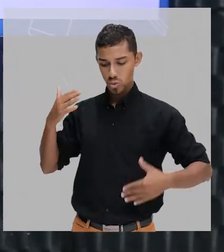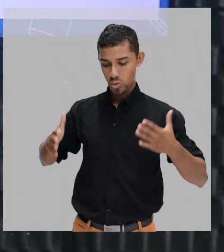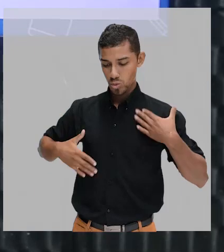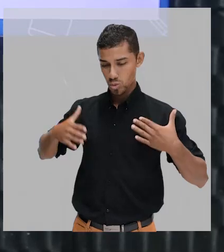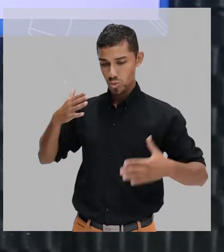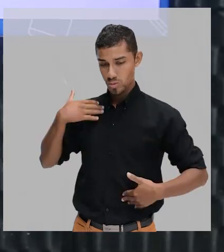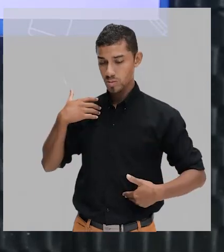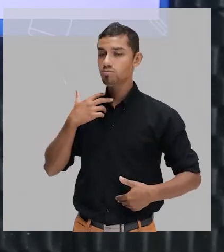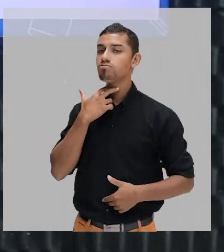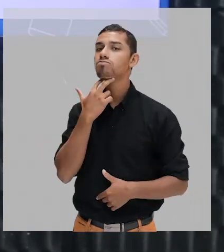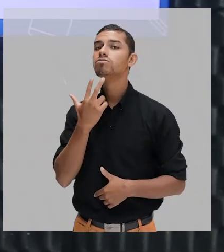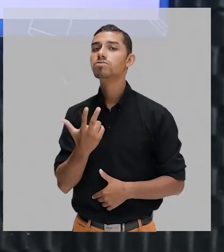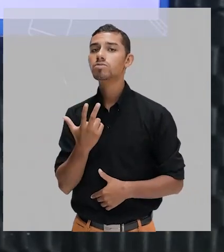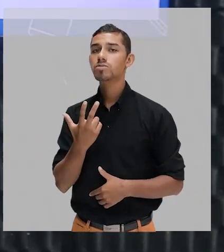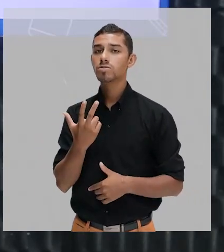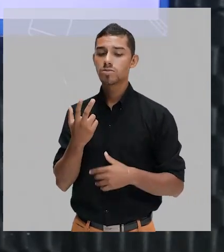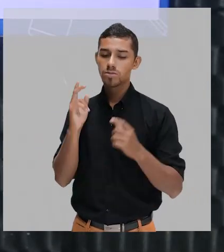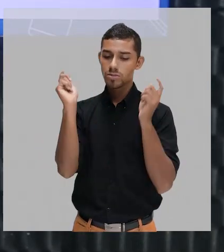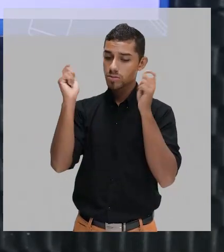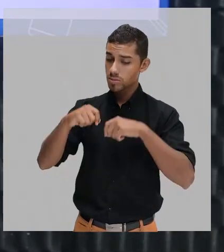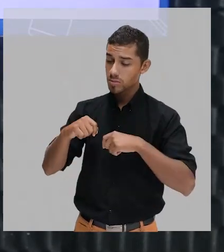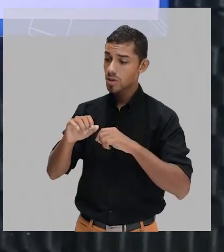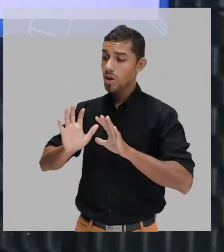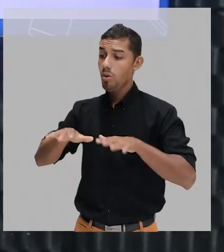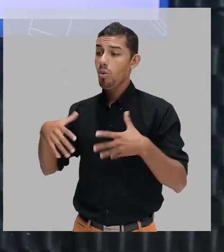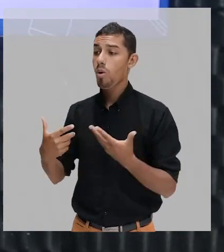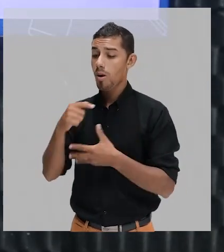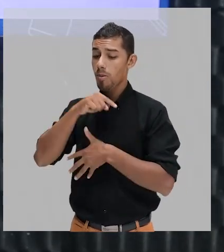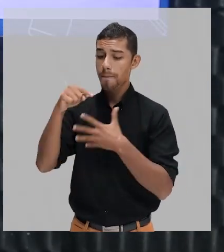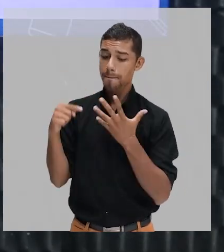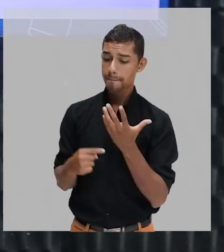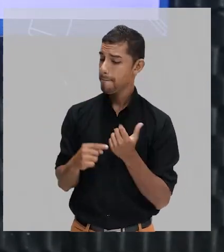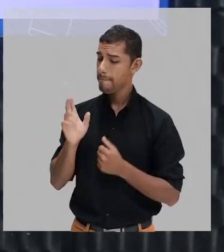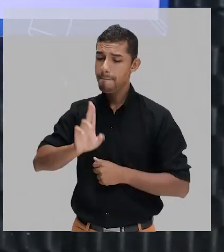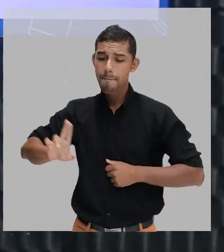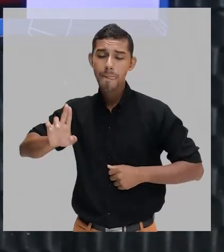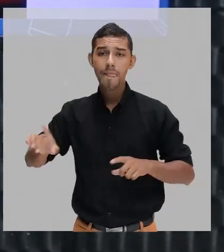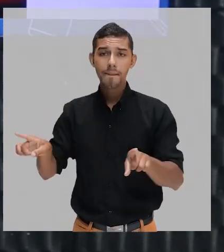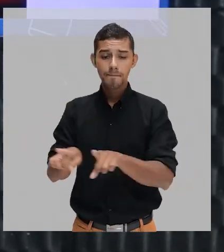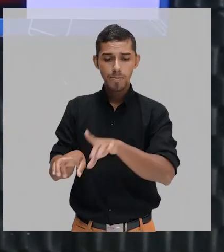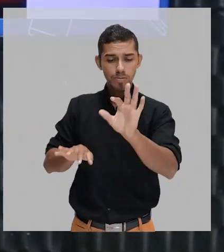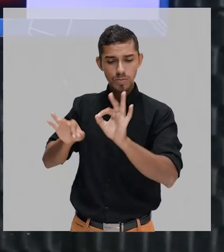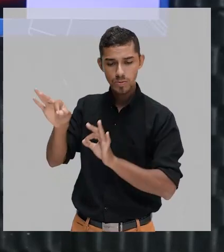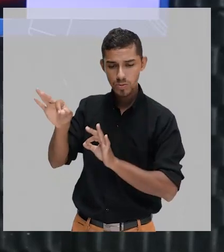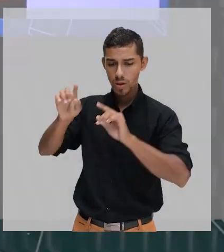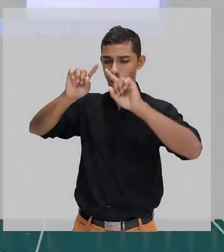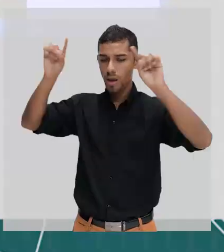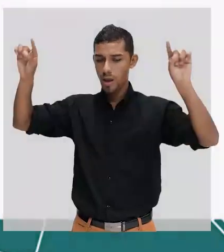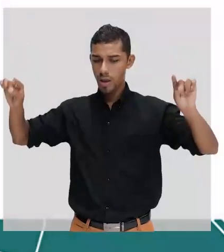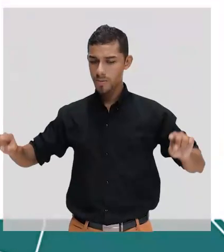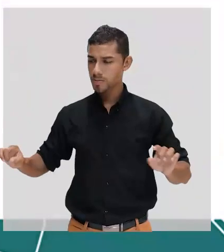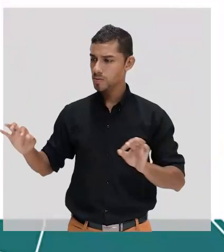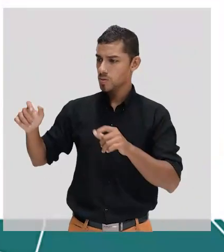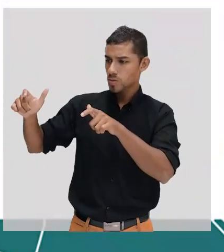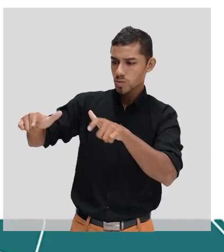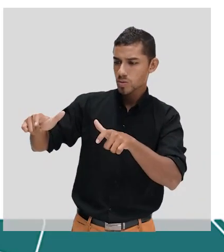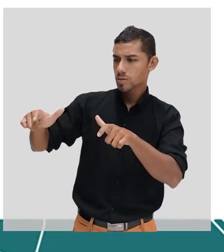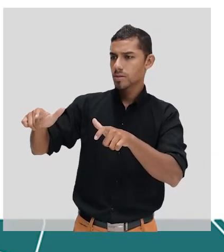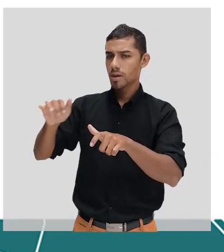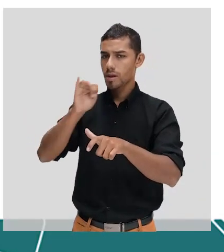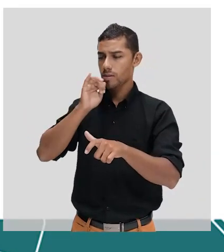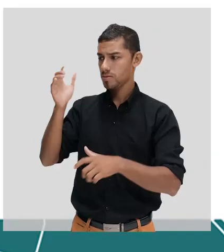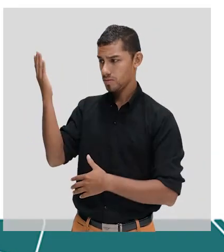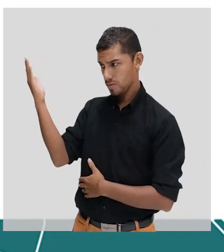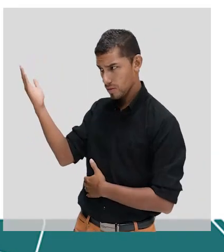os recursos mais utilizados na construção e montagem de cena? É disso que a gente vai falar agora, né? Eu faço